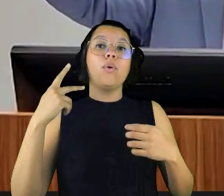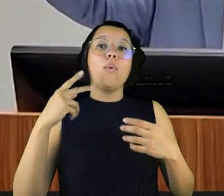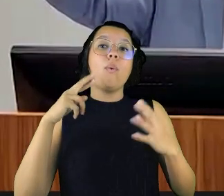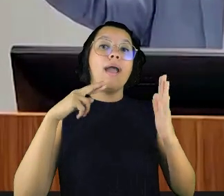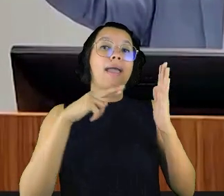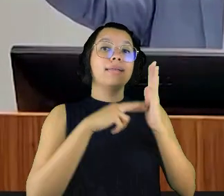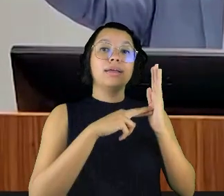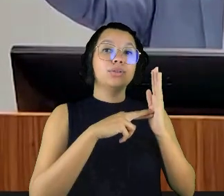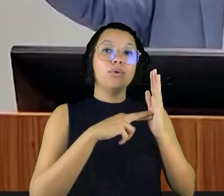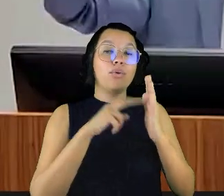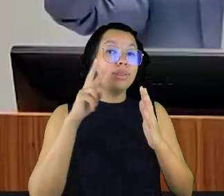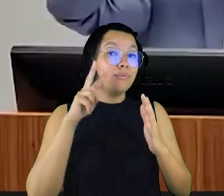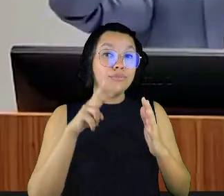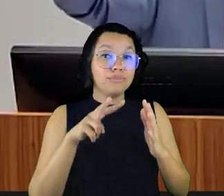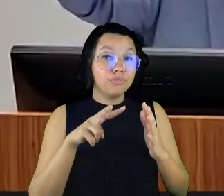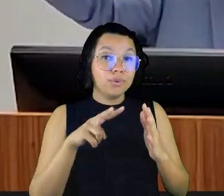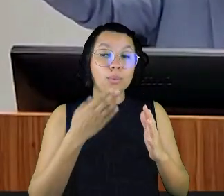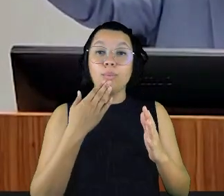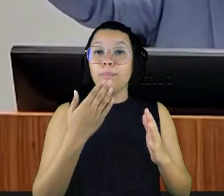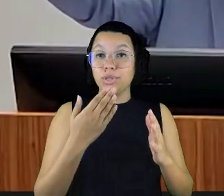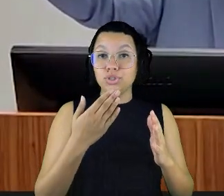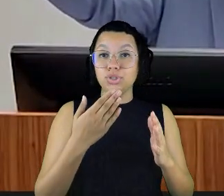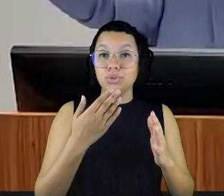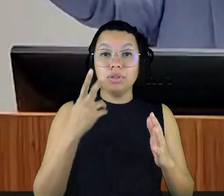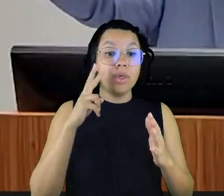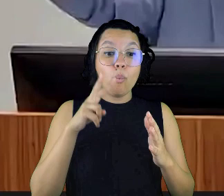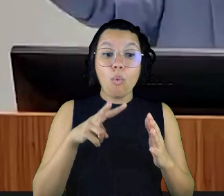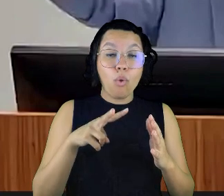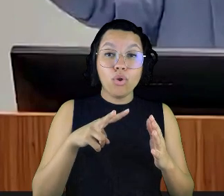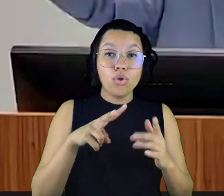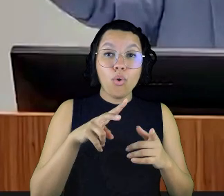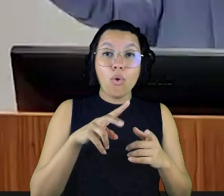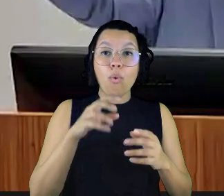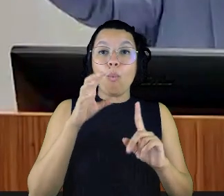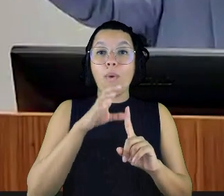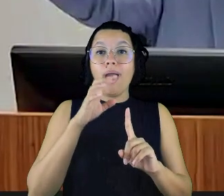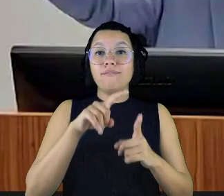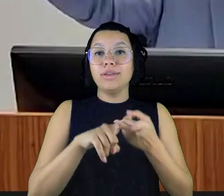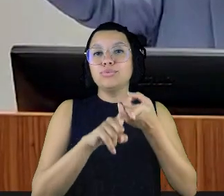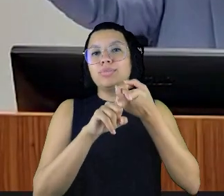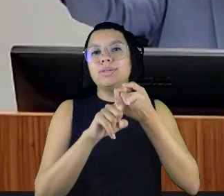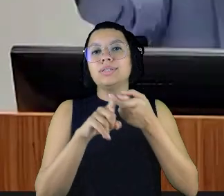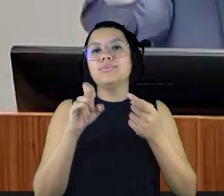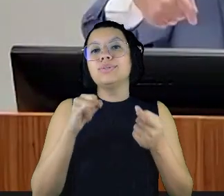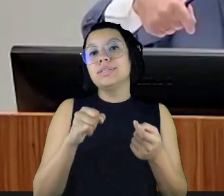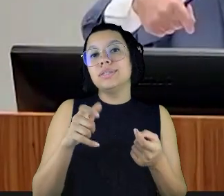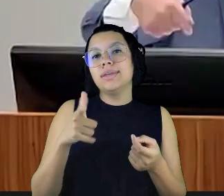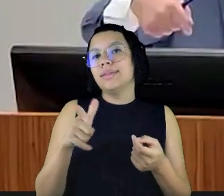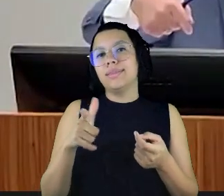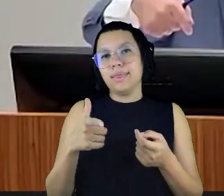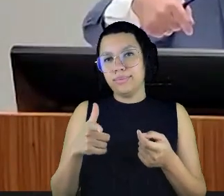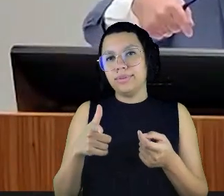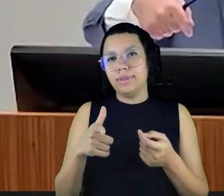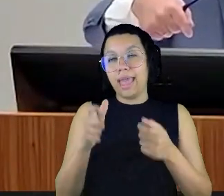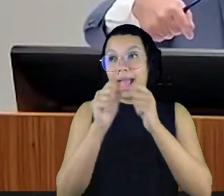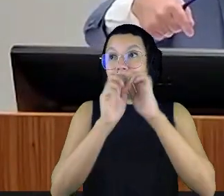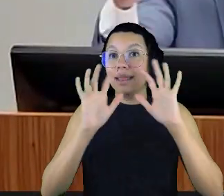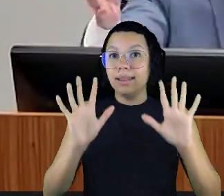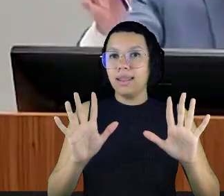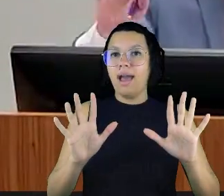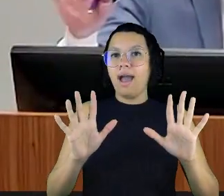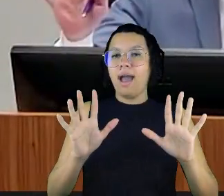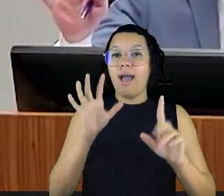efeito suspensivo. Comum. Se não há explícita atribuição de efeito suspensivo, prevalece a regra